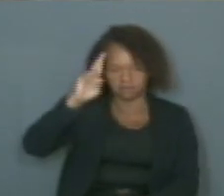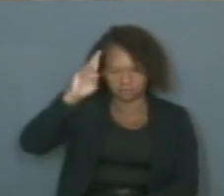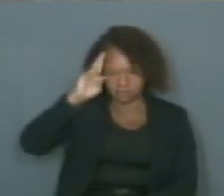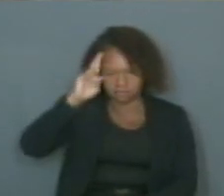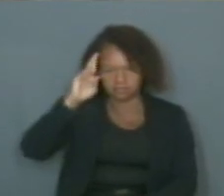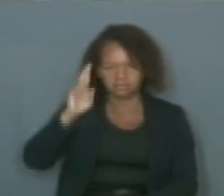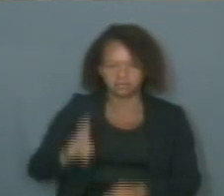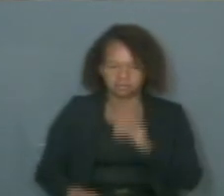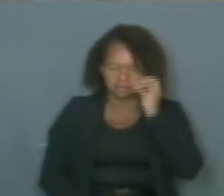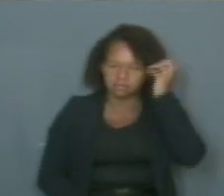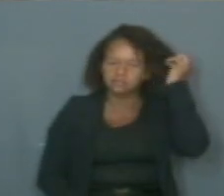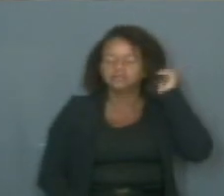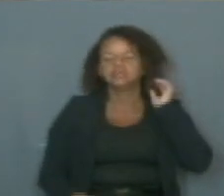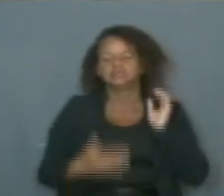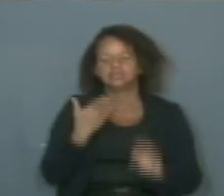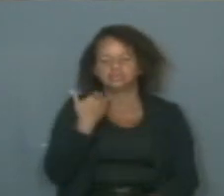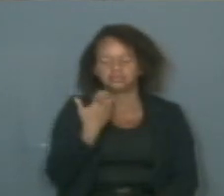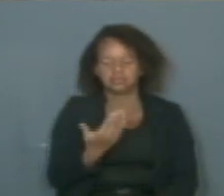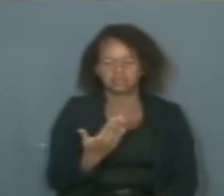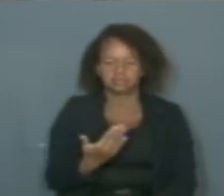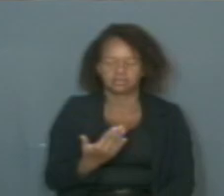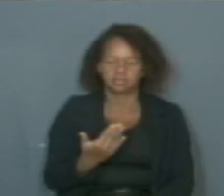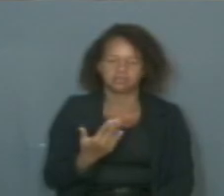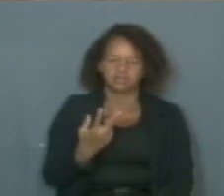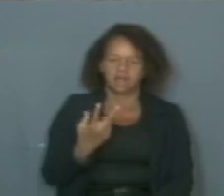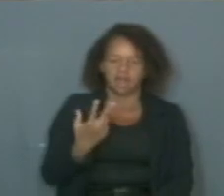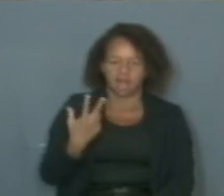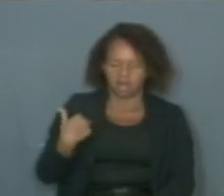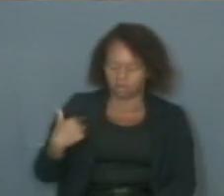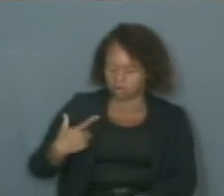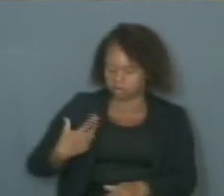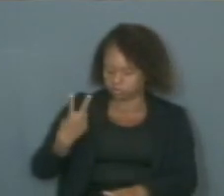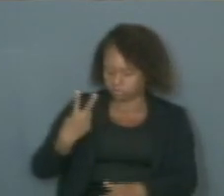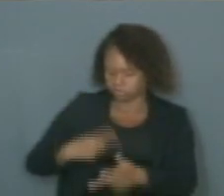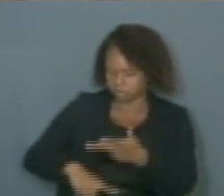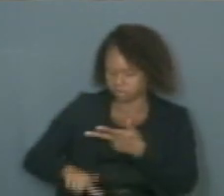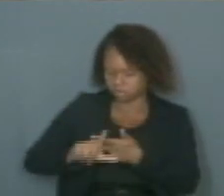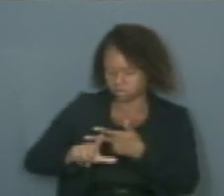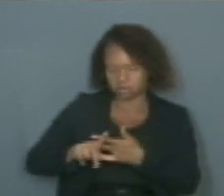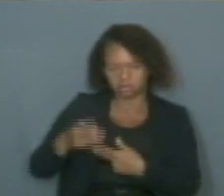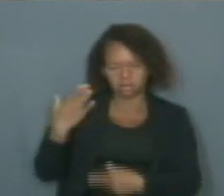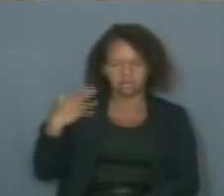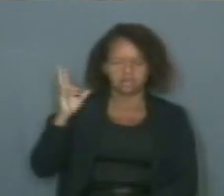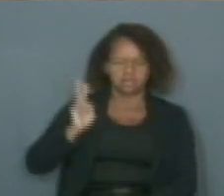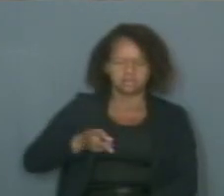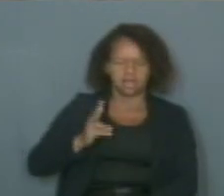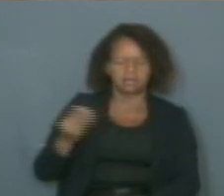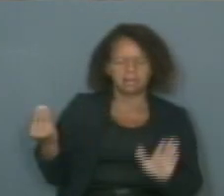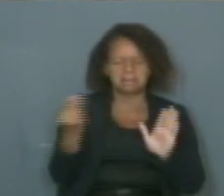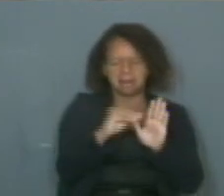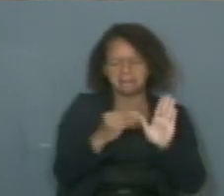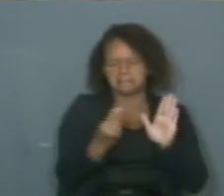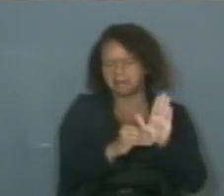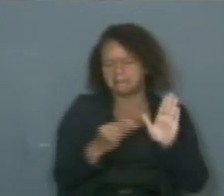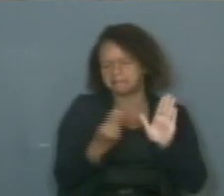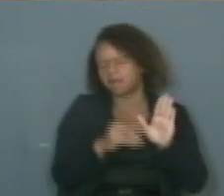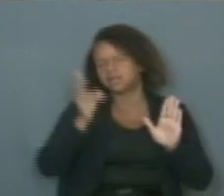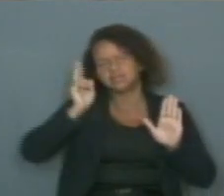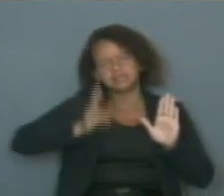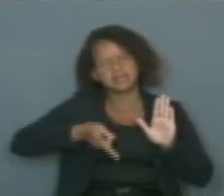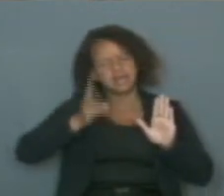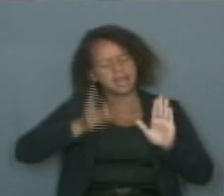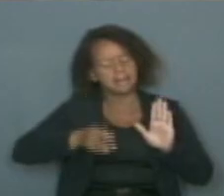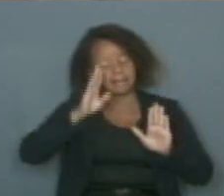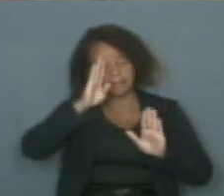Jatobá, que esteve à frente as 2 últimas legislaturas, que sempre colocou em pauta, sempre